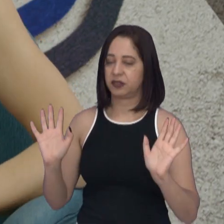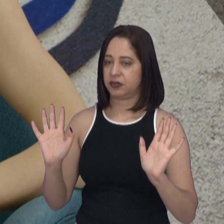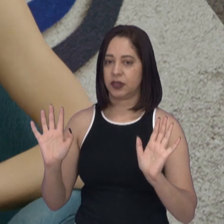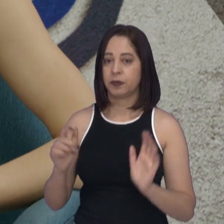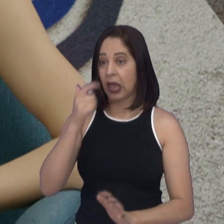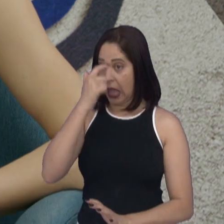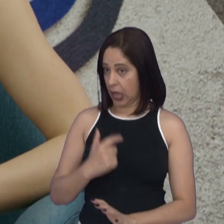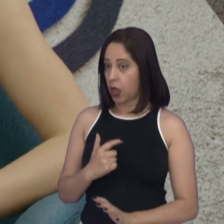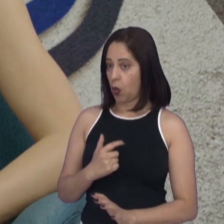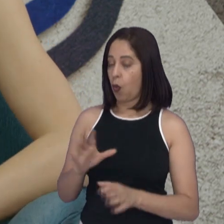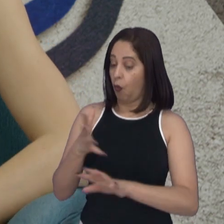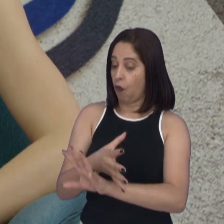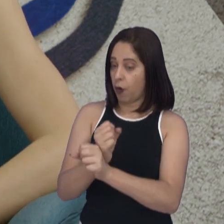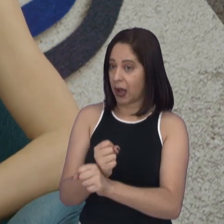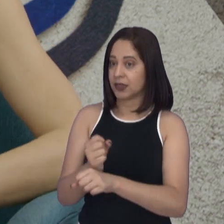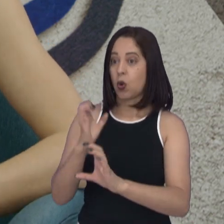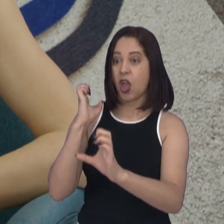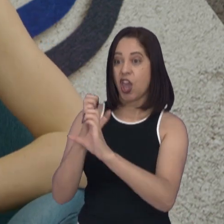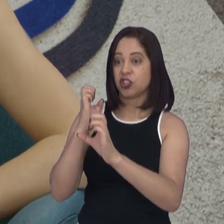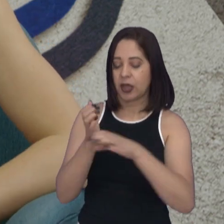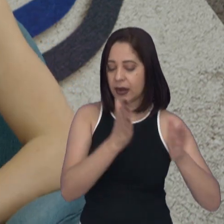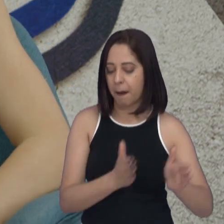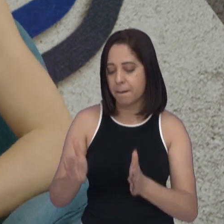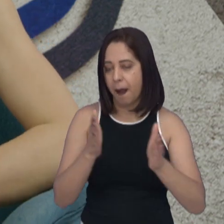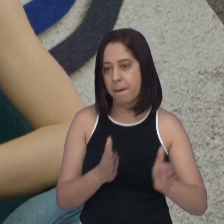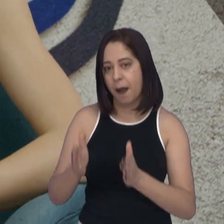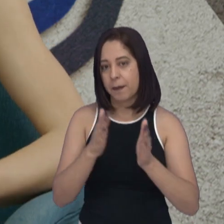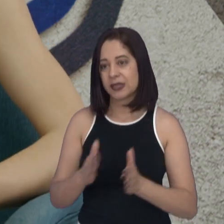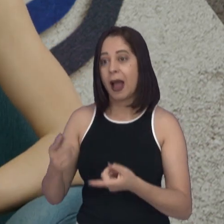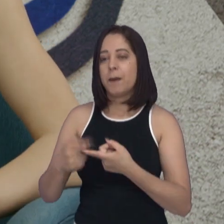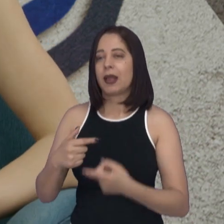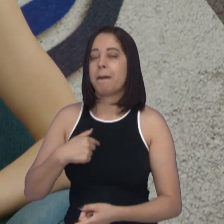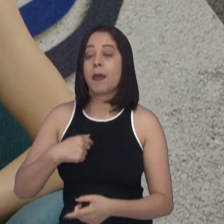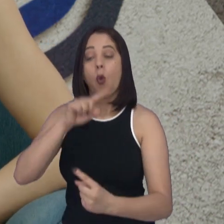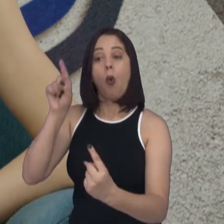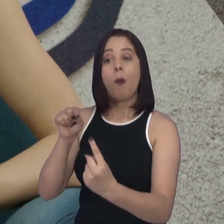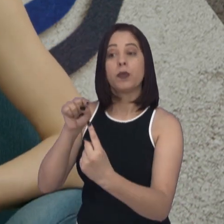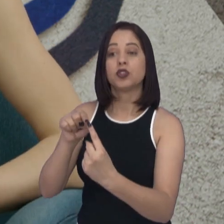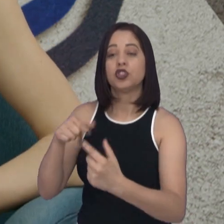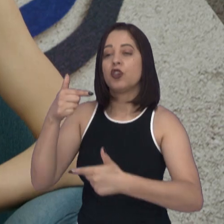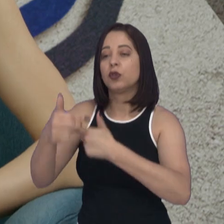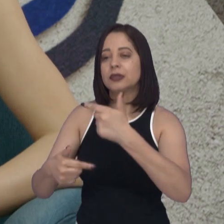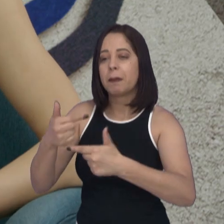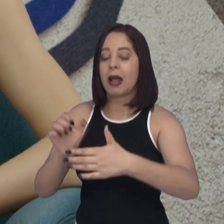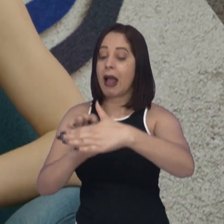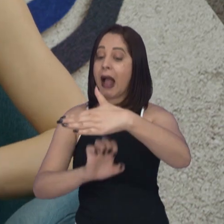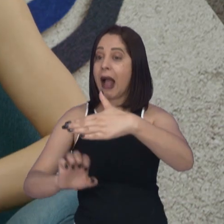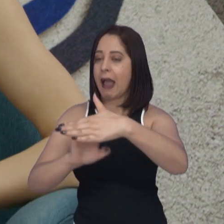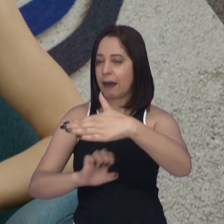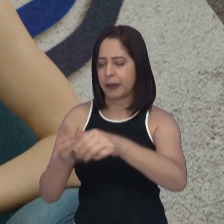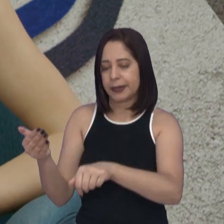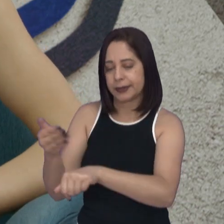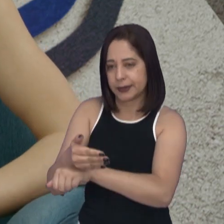Eu fiz engenharia de produção exatamente porque eu já tinha essa pretensão de trabalhar com a produção de meios de consumo, enfim,